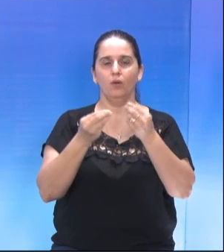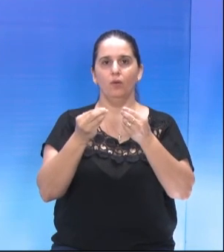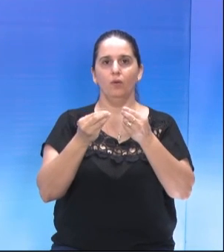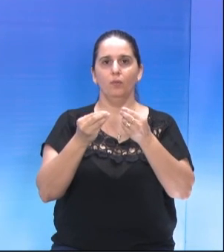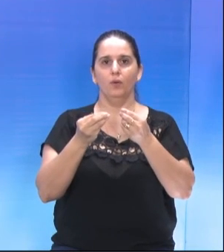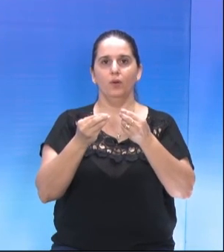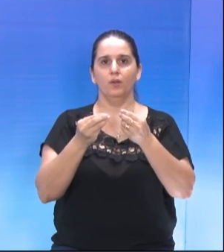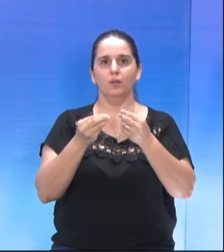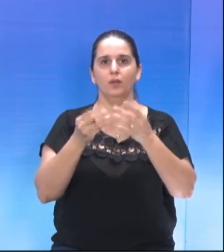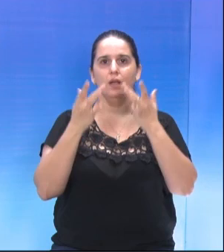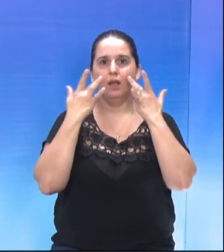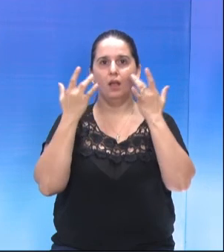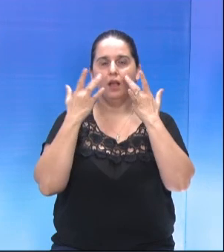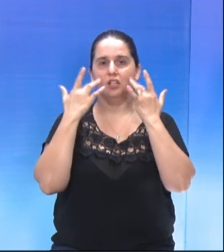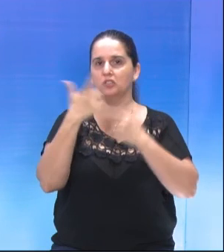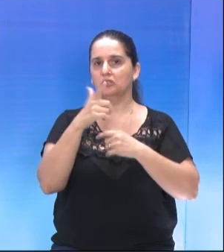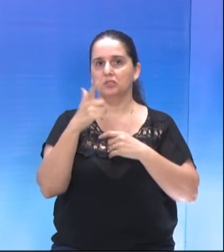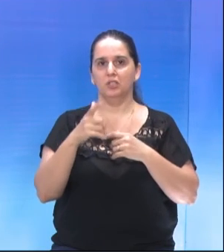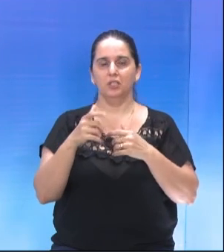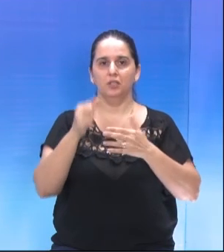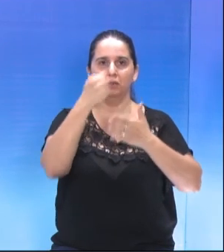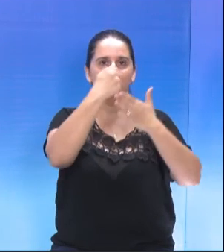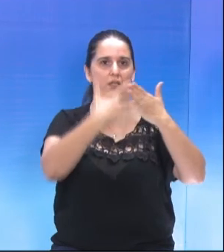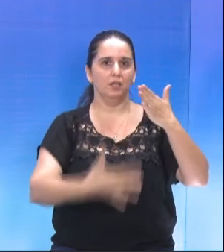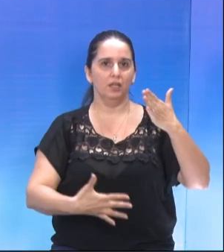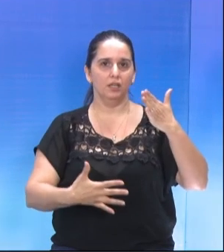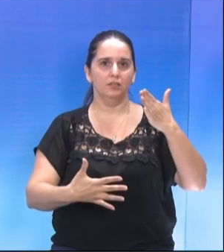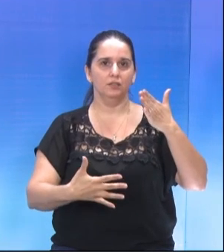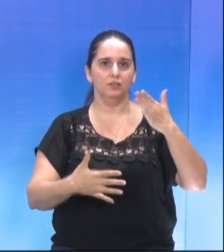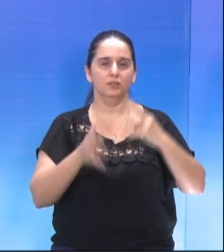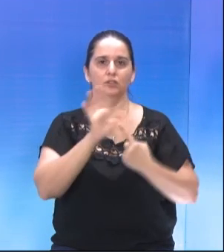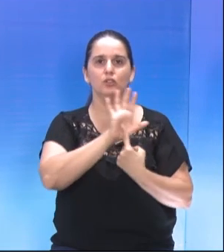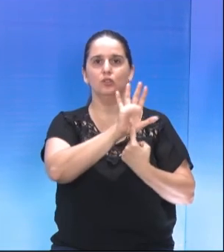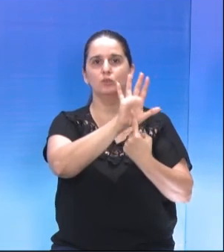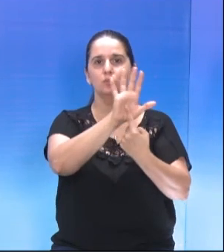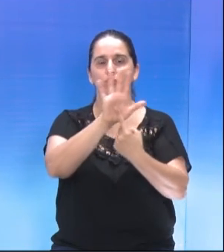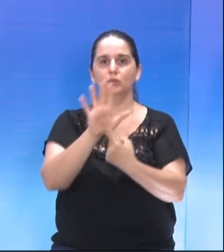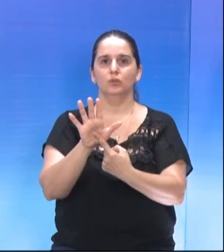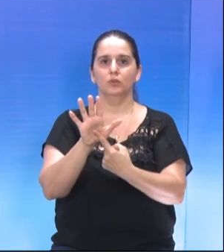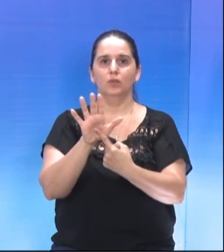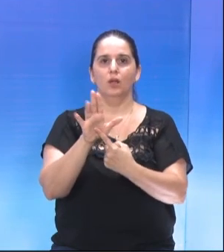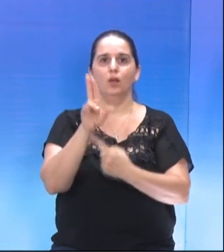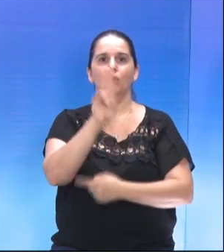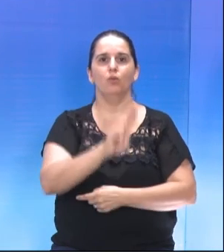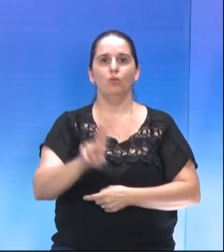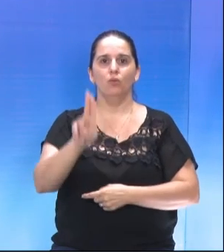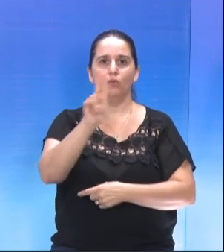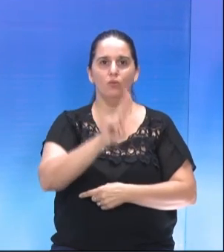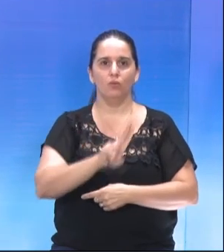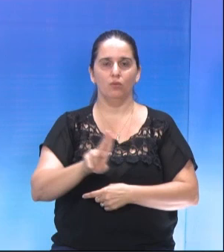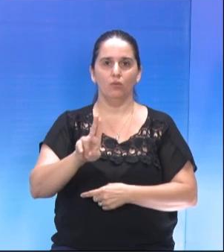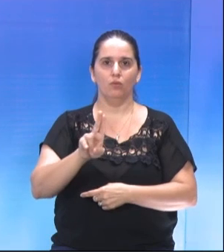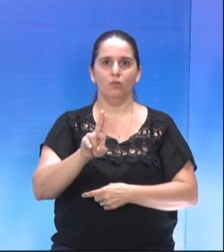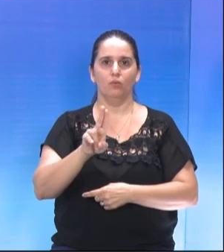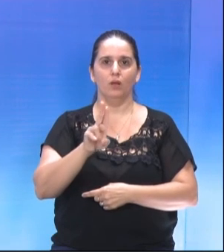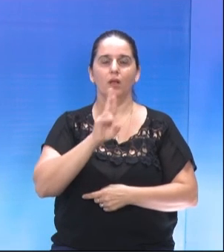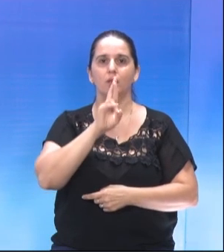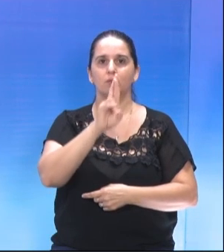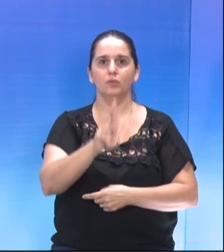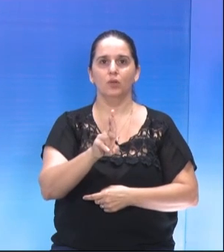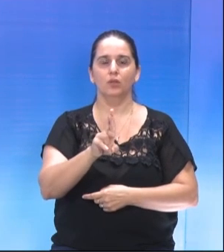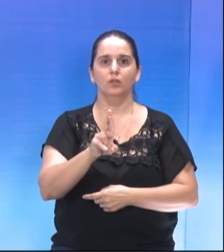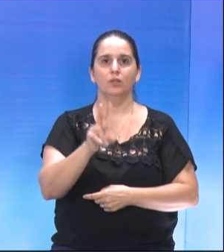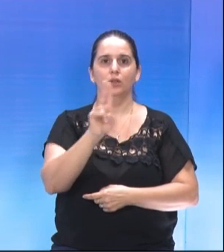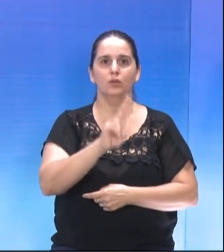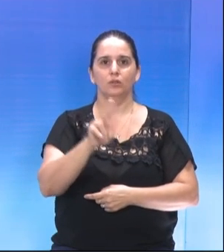que a obra ela não tem nenhuma obrigação, nenhuma característica de mostrar uma função